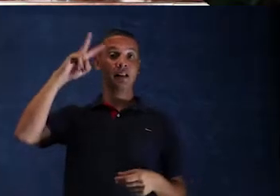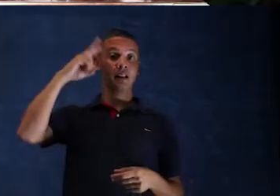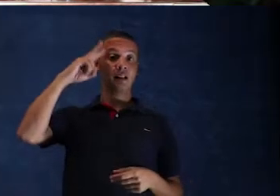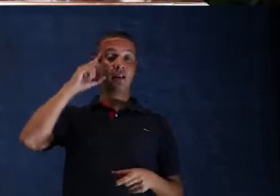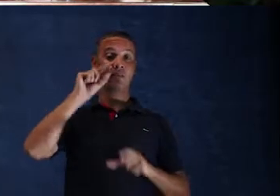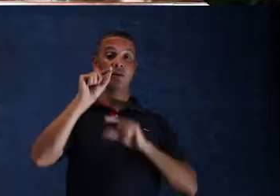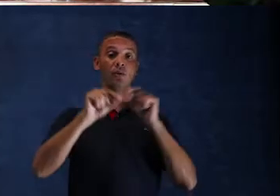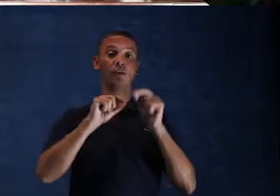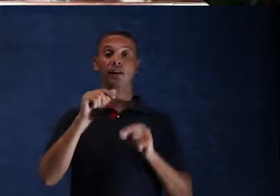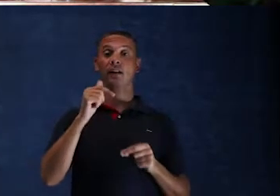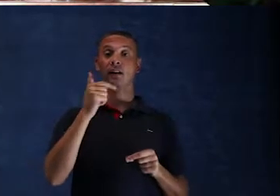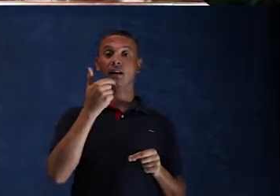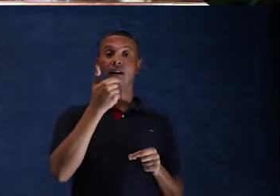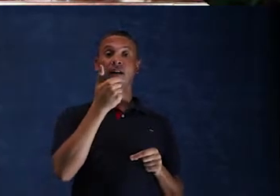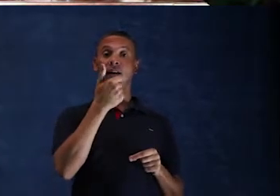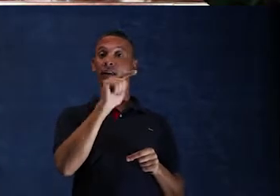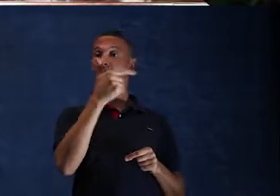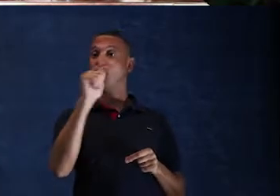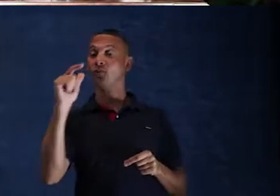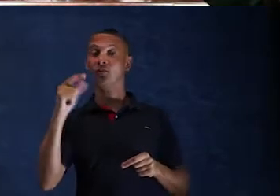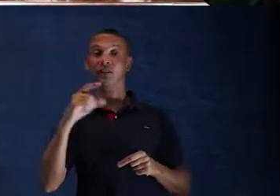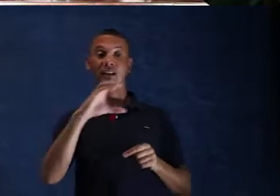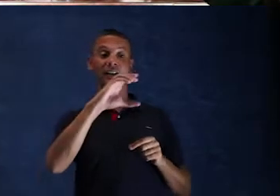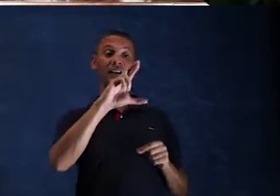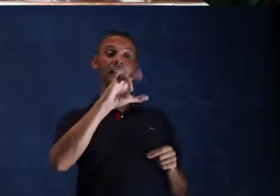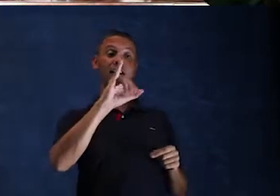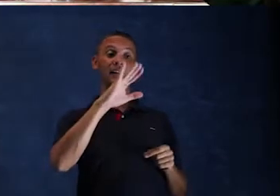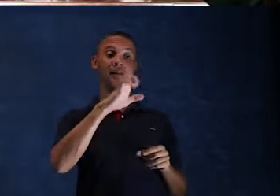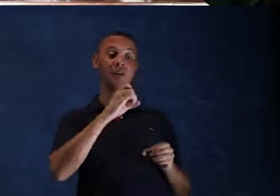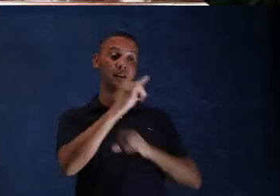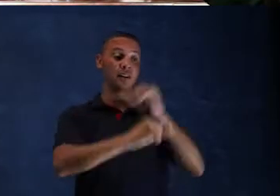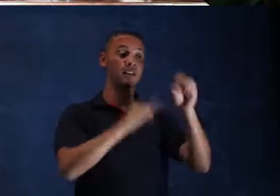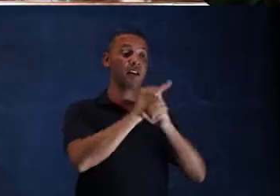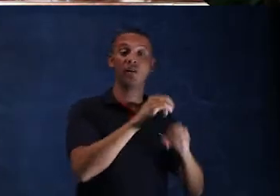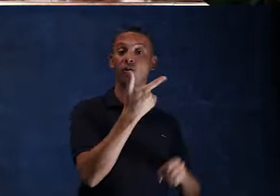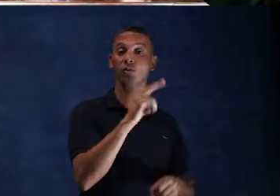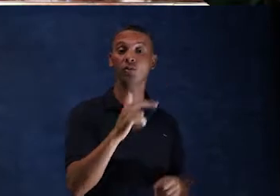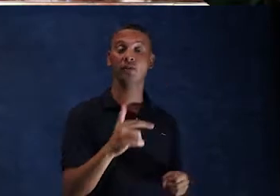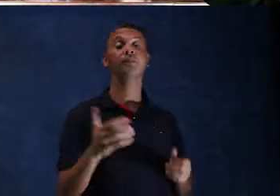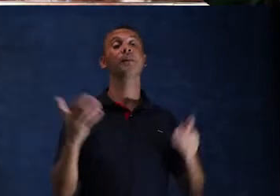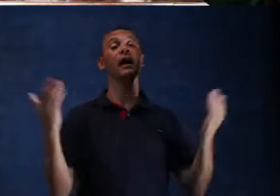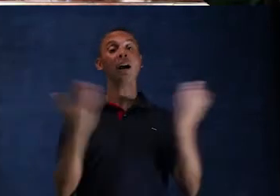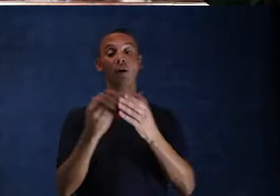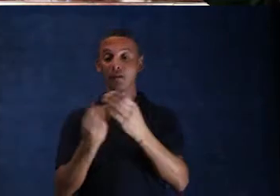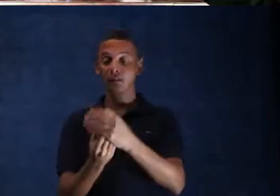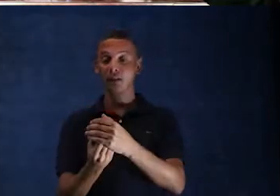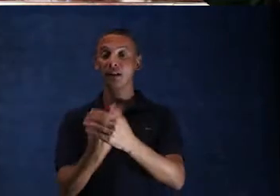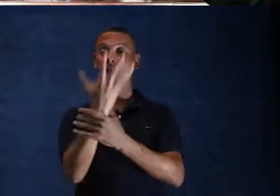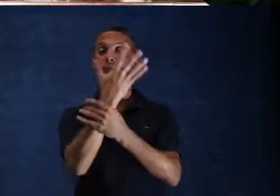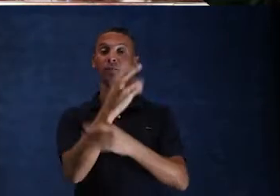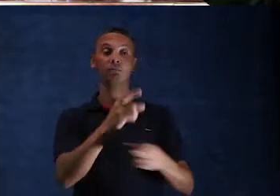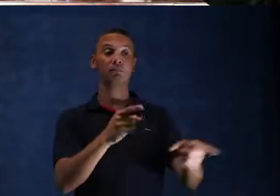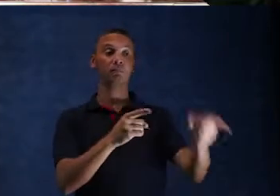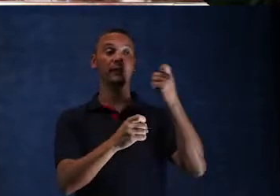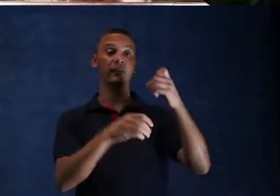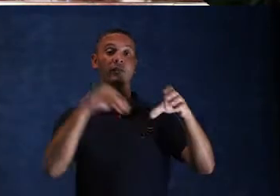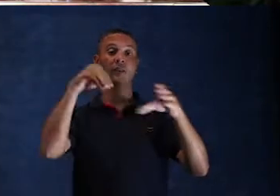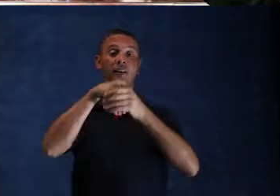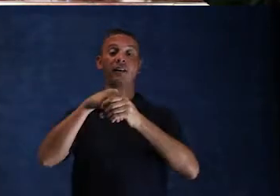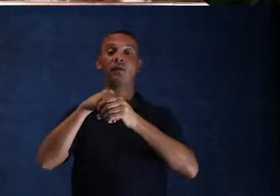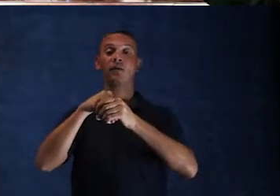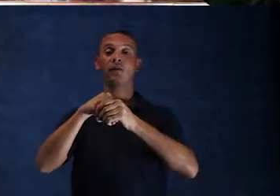não existia crime na internet. Né? Então, agora foi preciso criar leis, está sendo